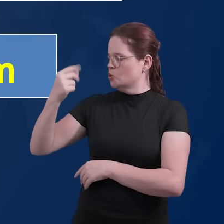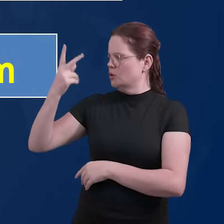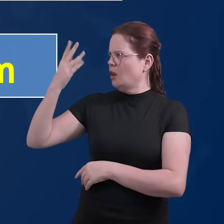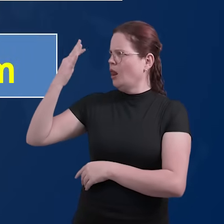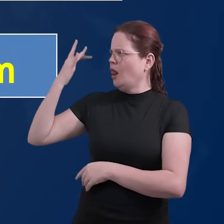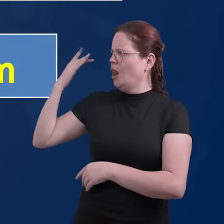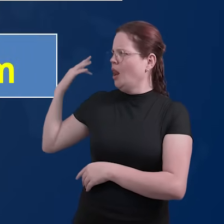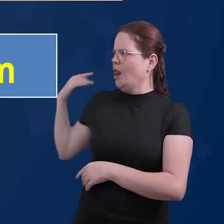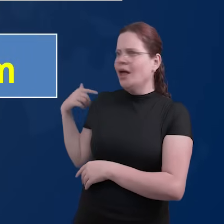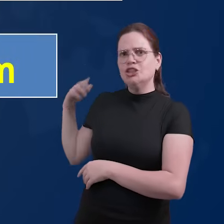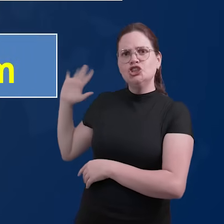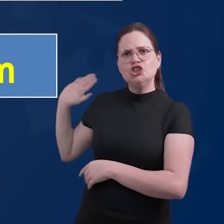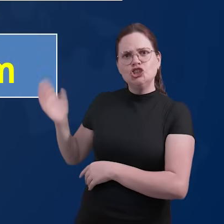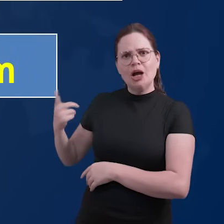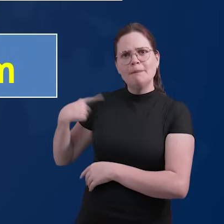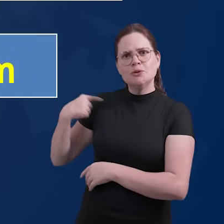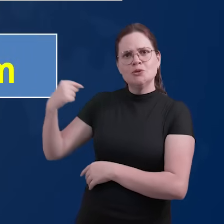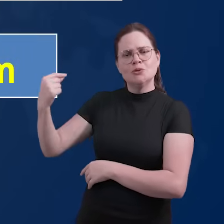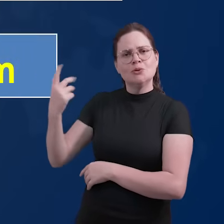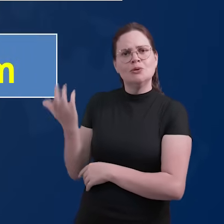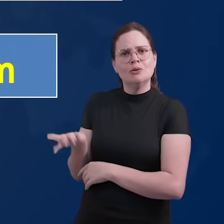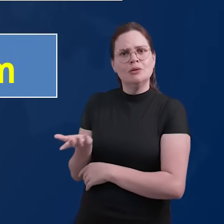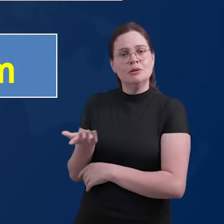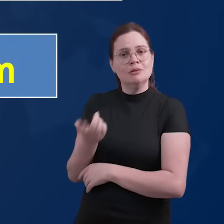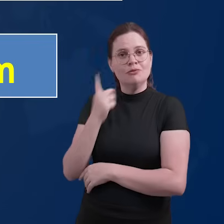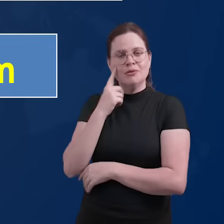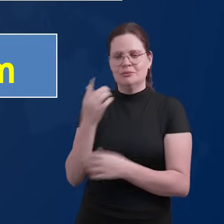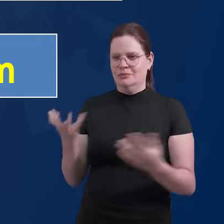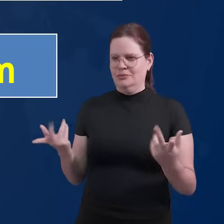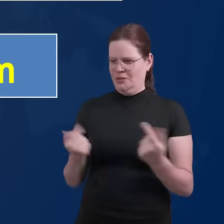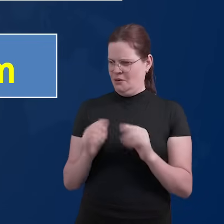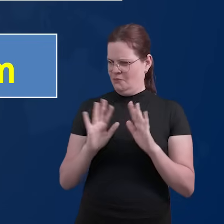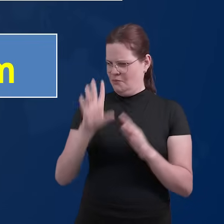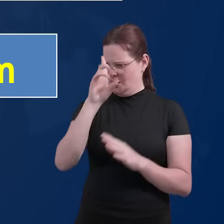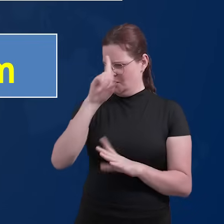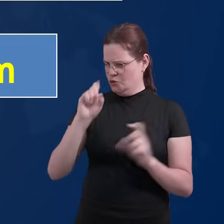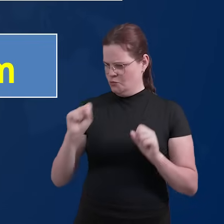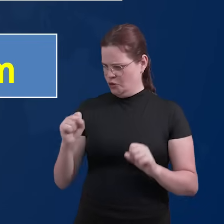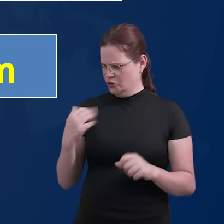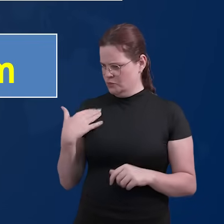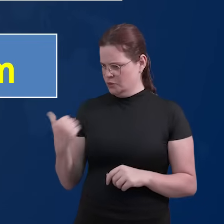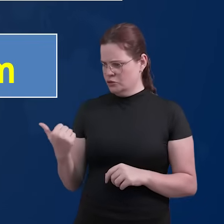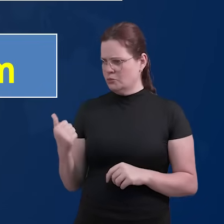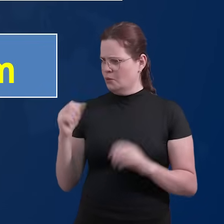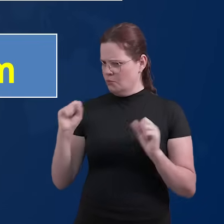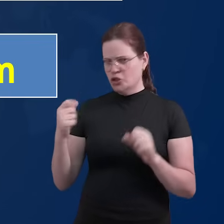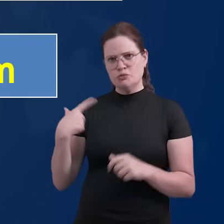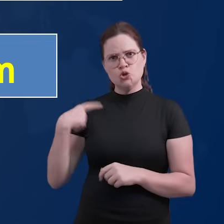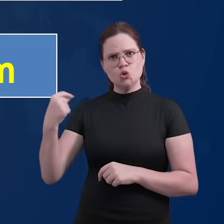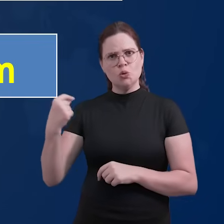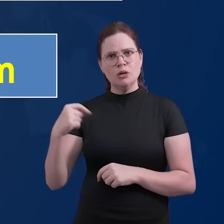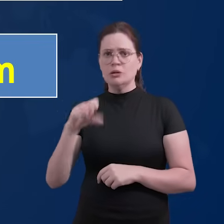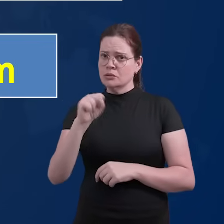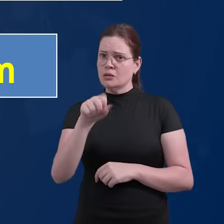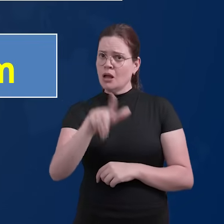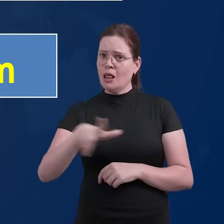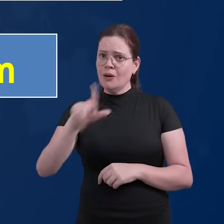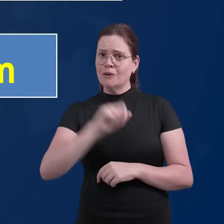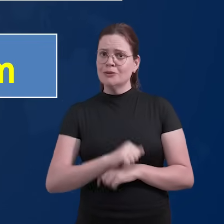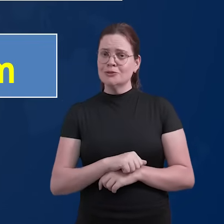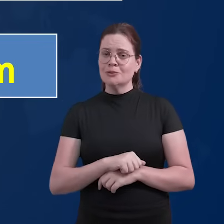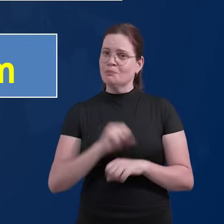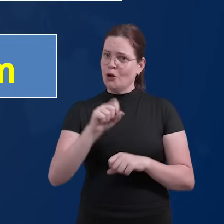que coisa maravilhosa, você poder ter sido escolhido por Deus. Mas Deus pode me escolher? Sim, você foi escolhido por Deus e Ele te